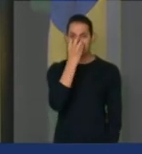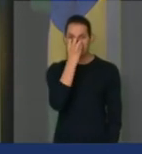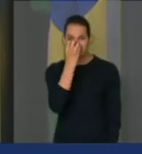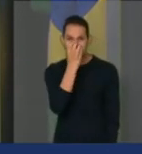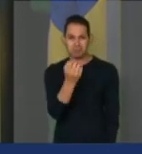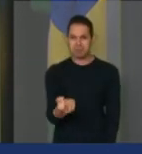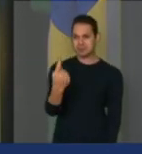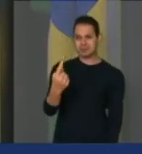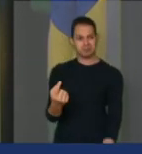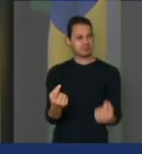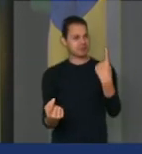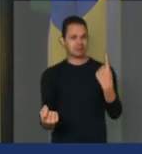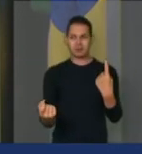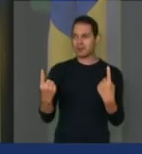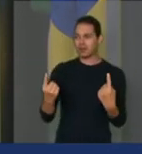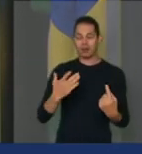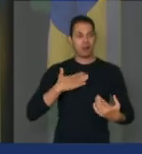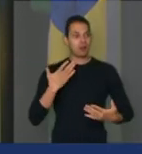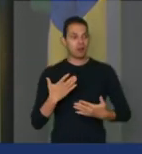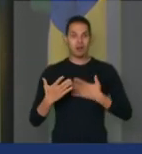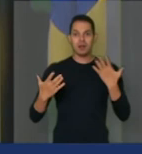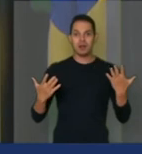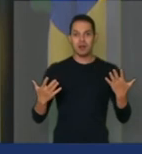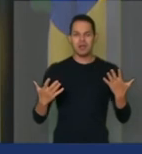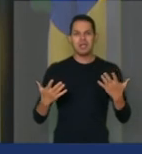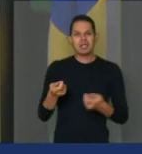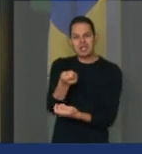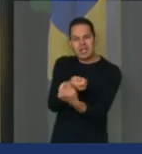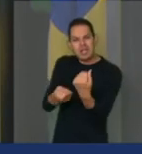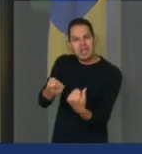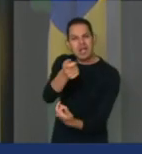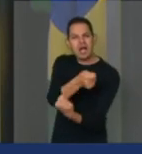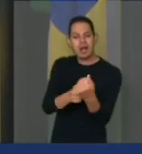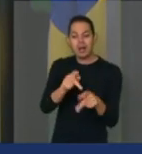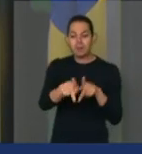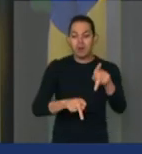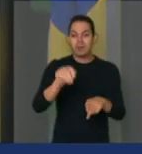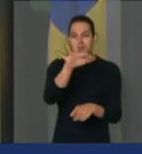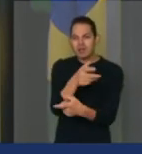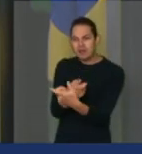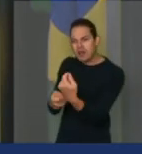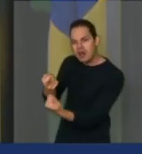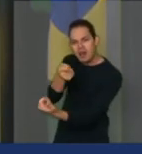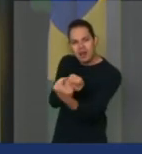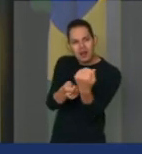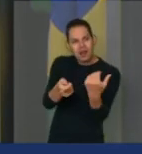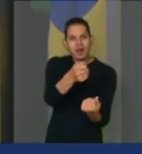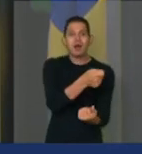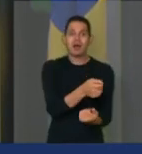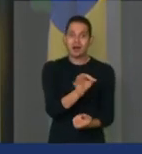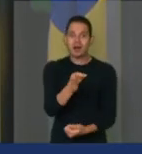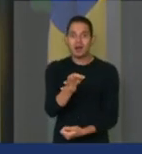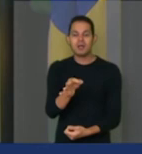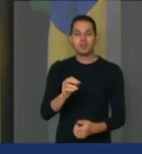horrores que tenta fazer o brasileiro de palhaço a população brasileira de palhaço um relatório